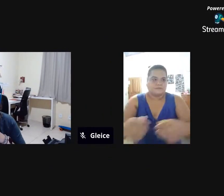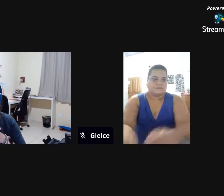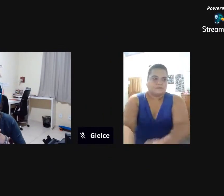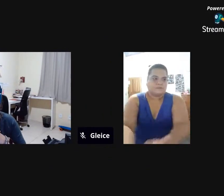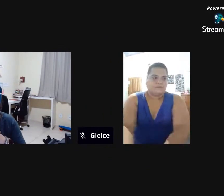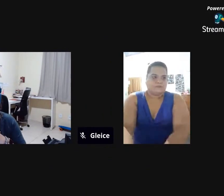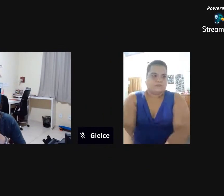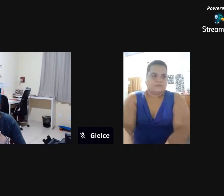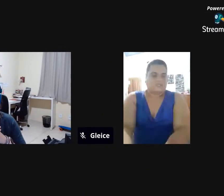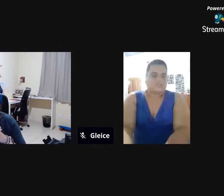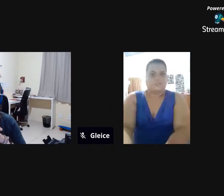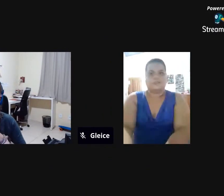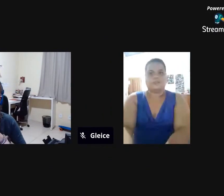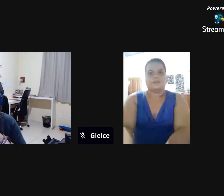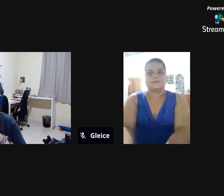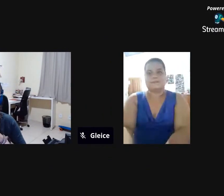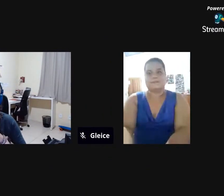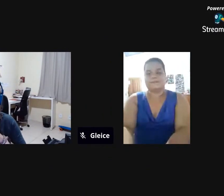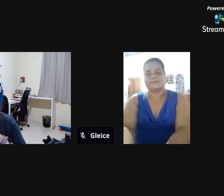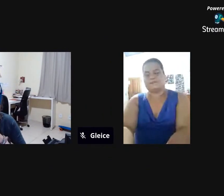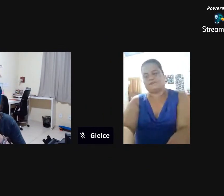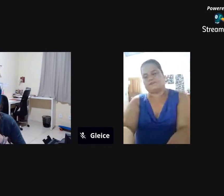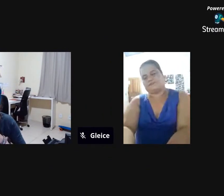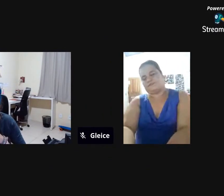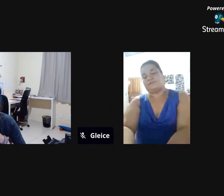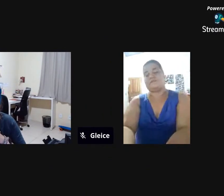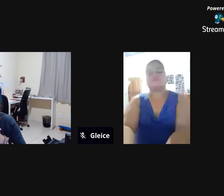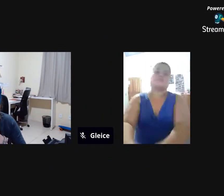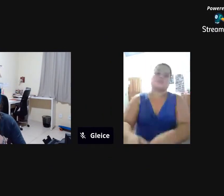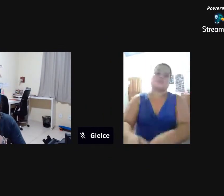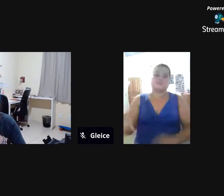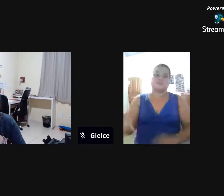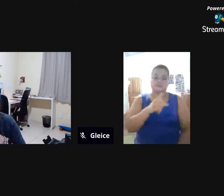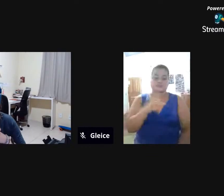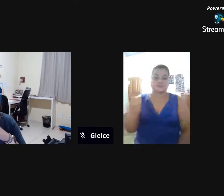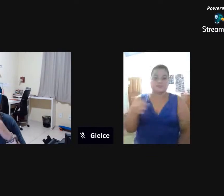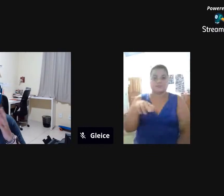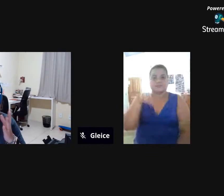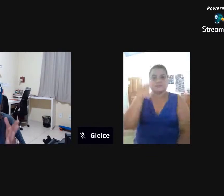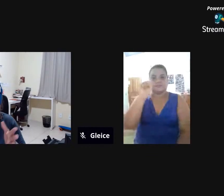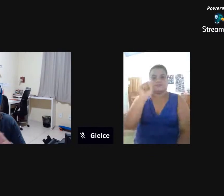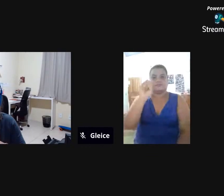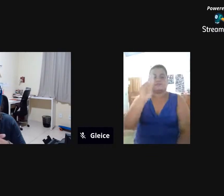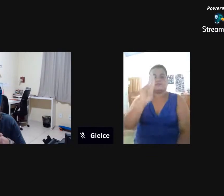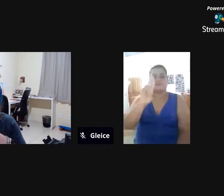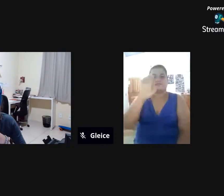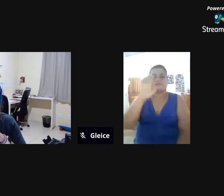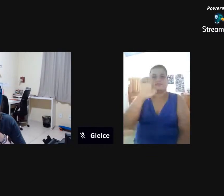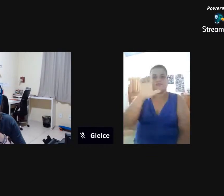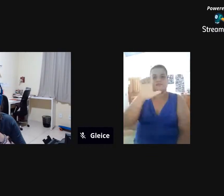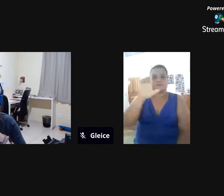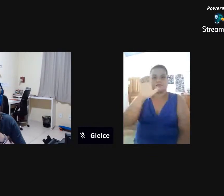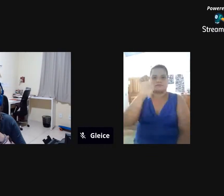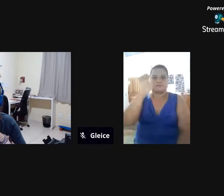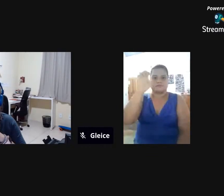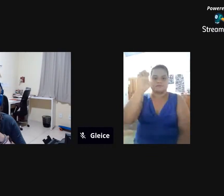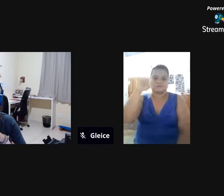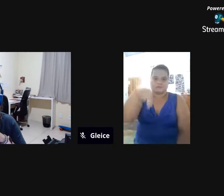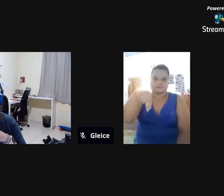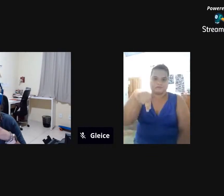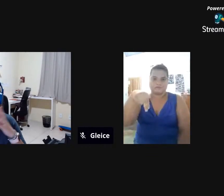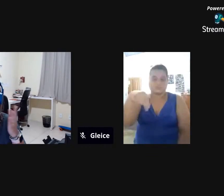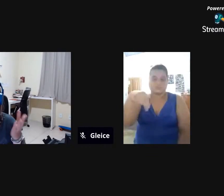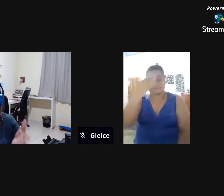Eu vou chamar aqui a professora Suelen, que ela vai entrar na sala aqui neste momento. Desde já a gente agradece a participação de